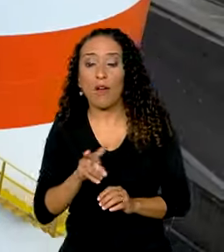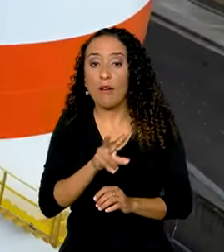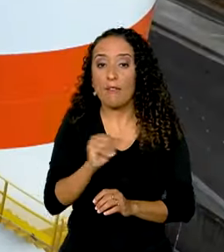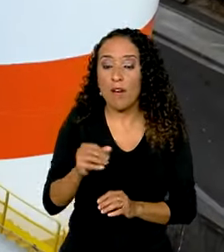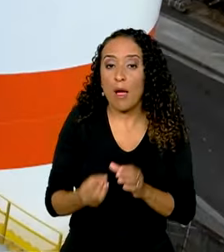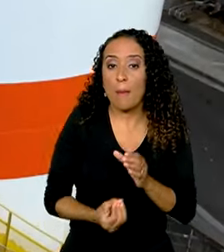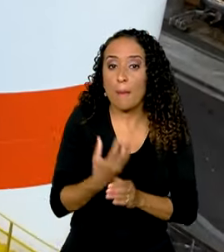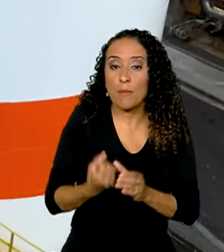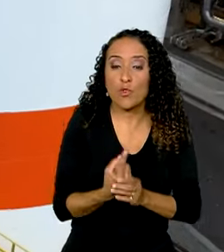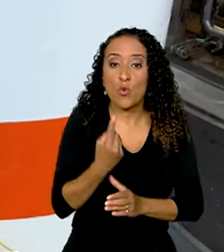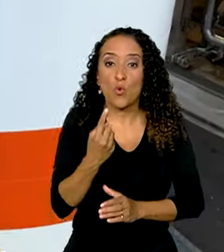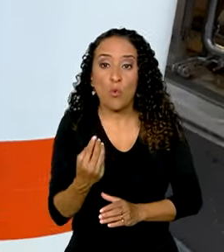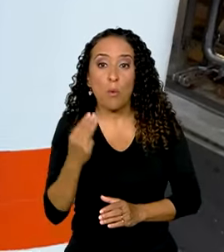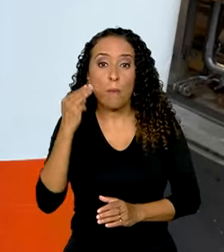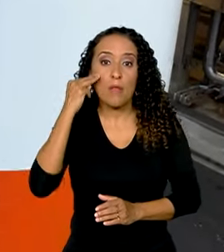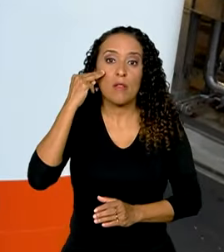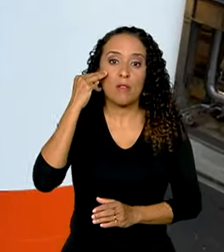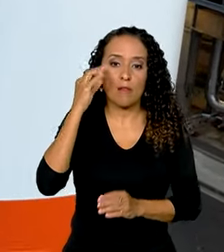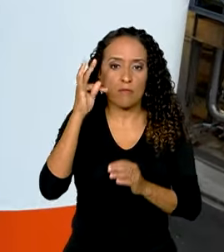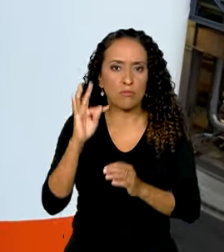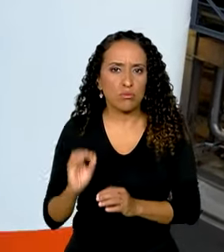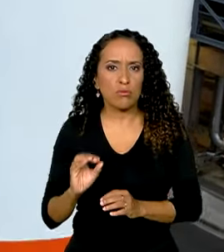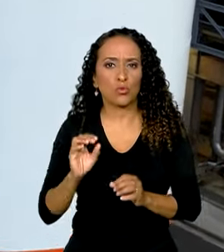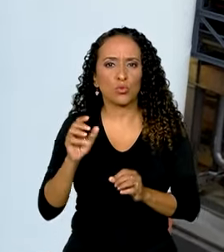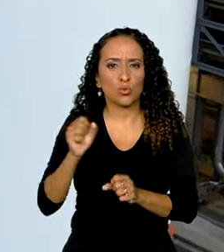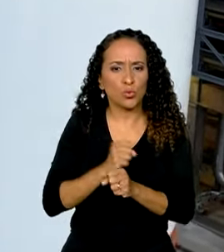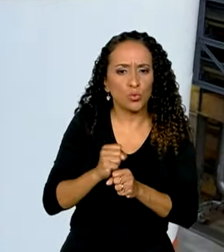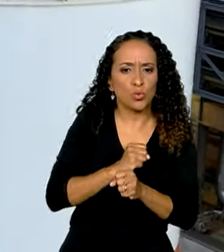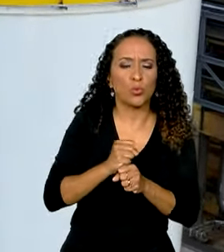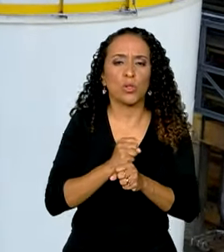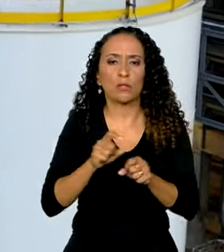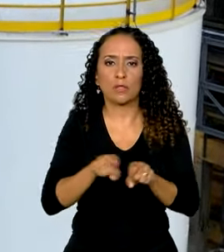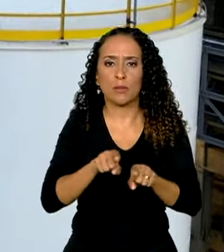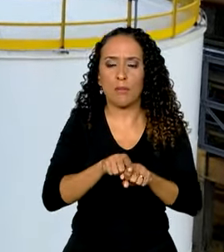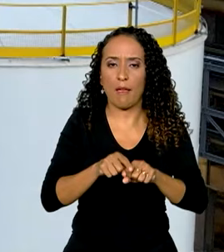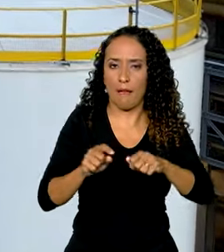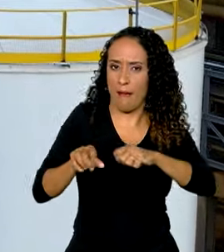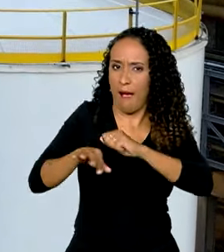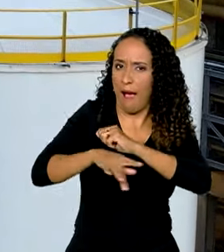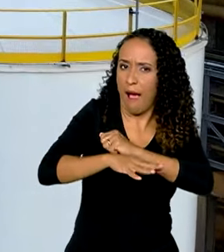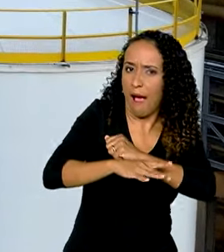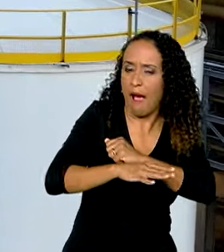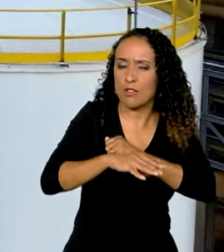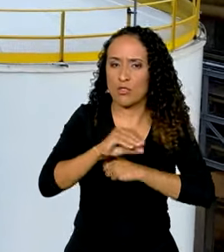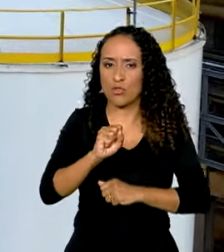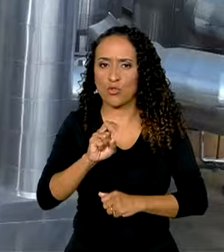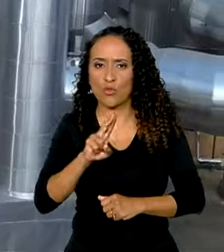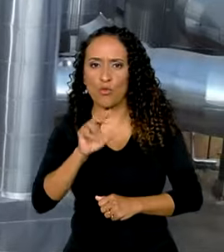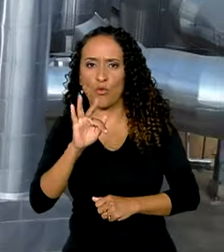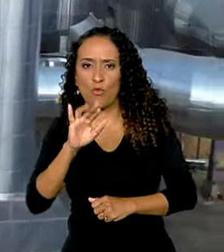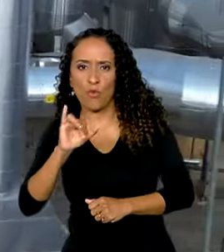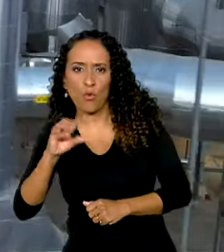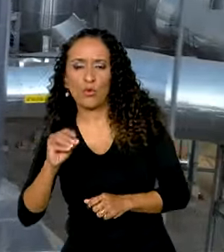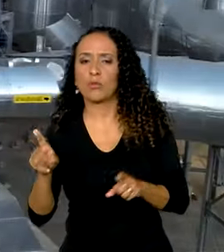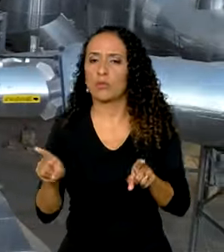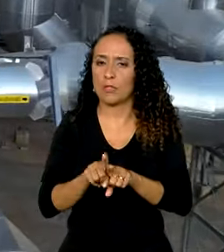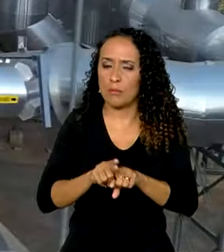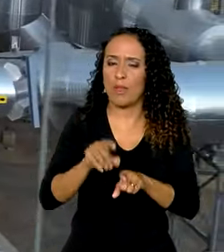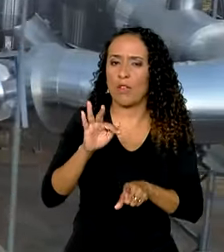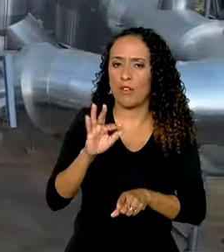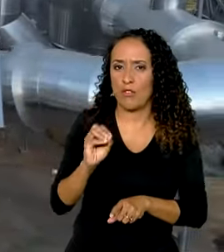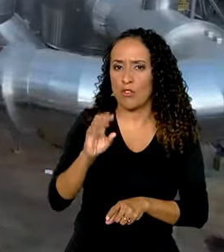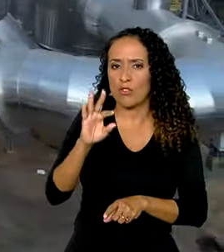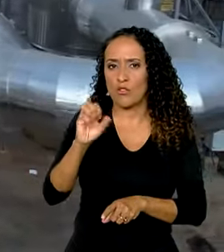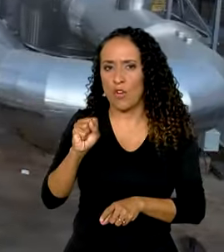produzir 1 milhão de toneladas anuais de ácido sulfúrico e 240 mil toneladas de ácido